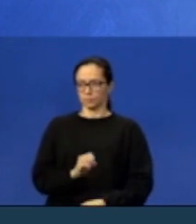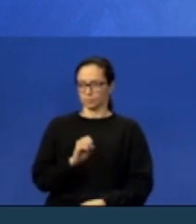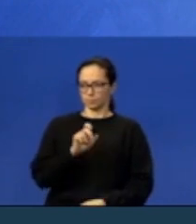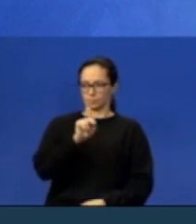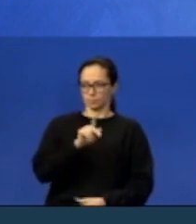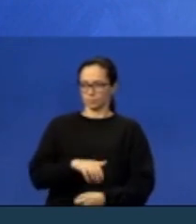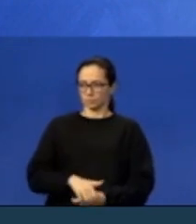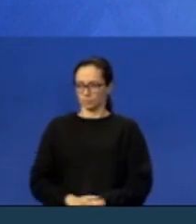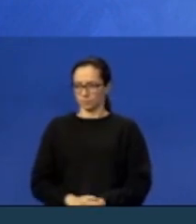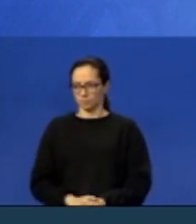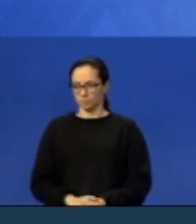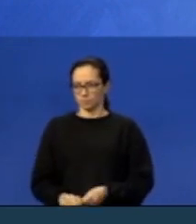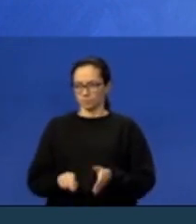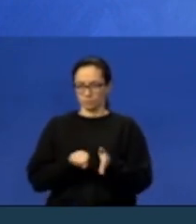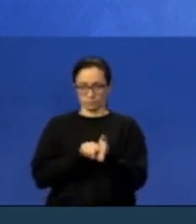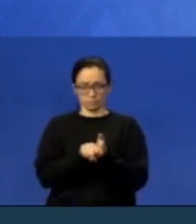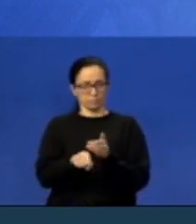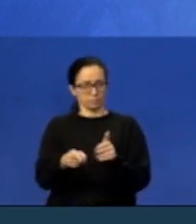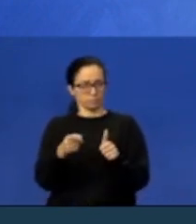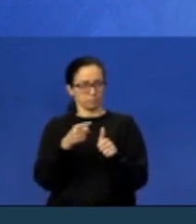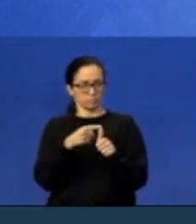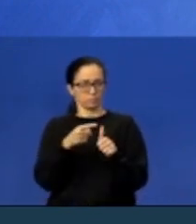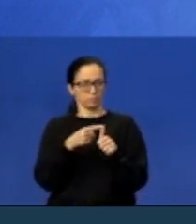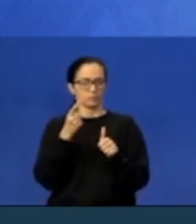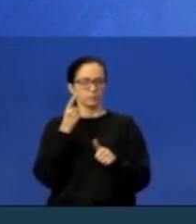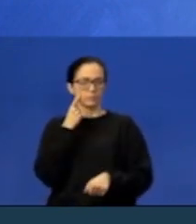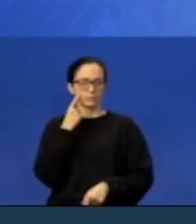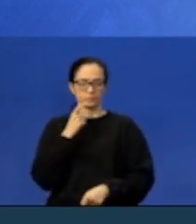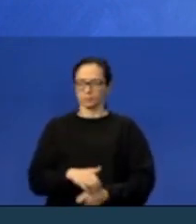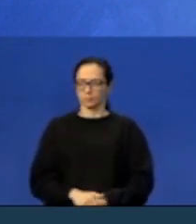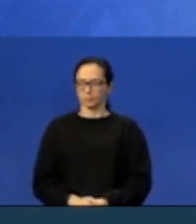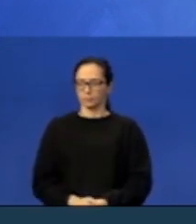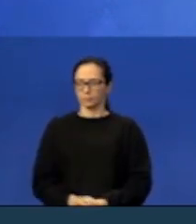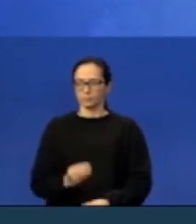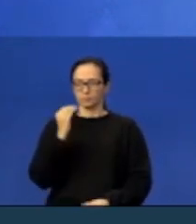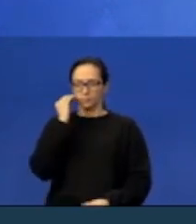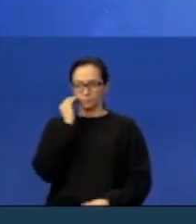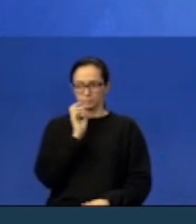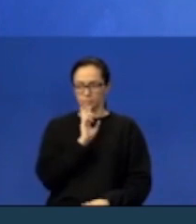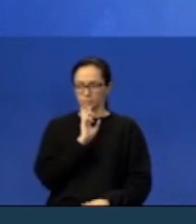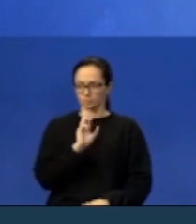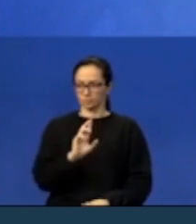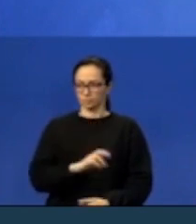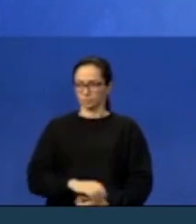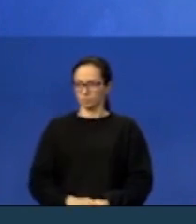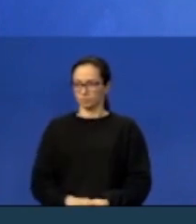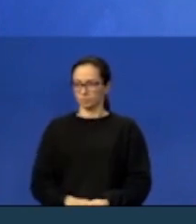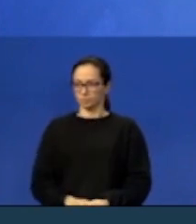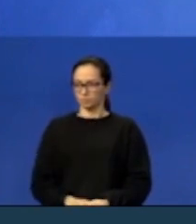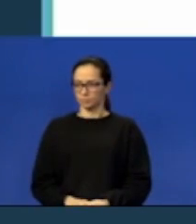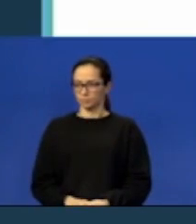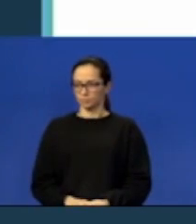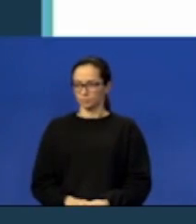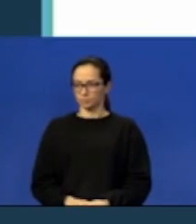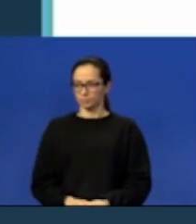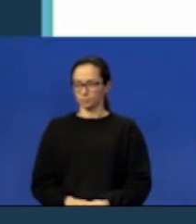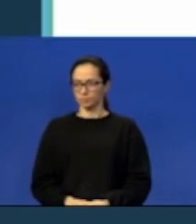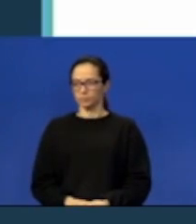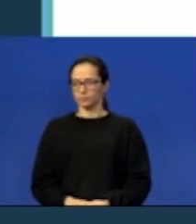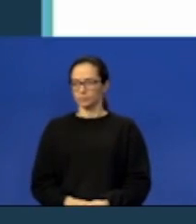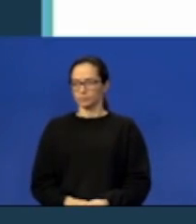nossa interatividade, e essa interatividade ela vai estar relacionada com o conteúdo abordado. Então, vamos passar para a